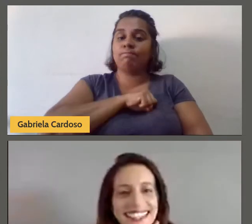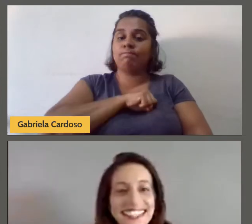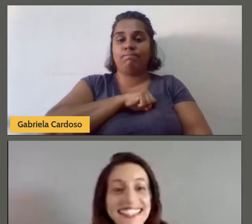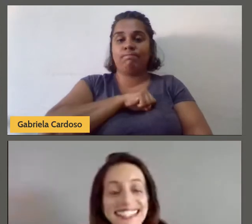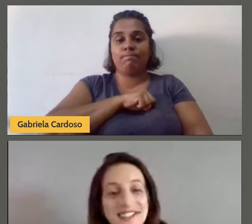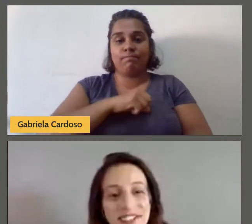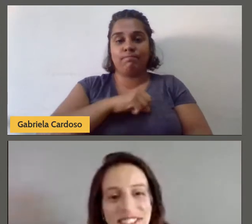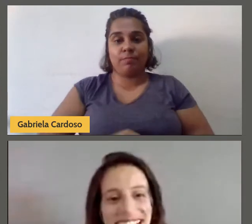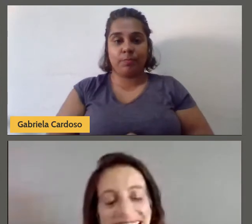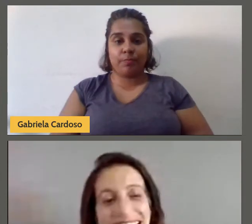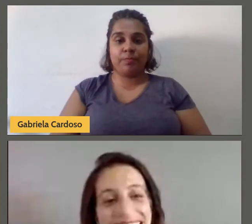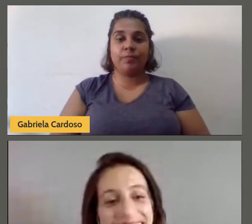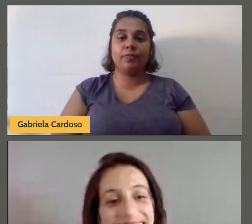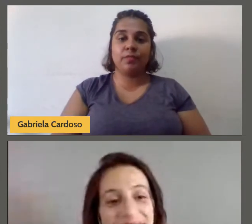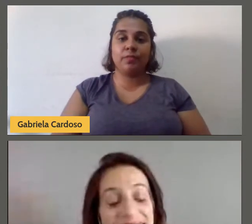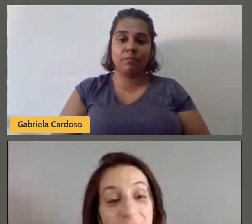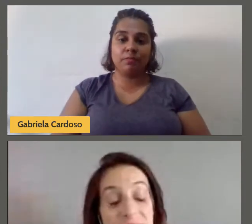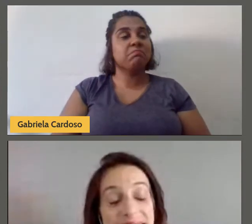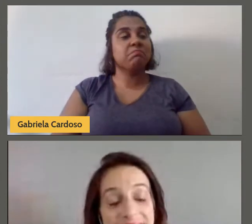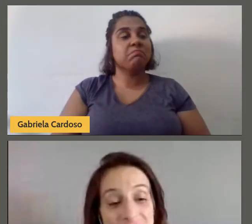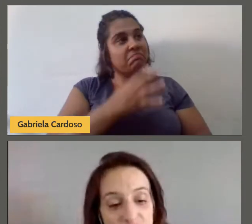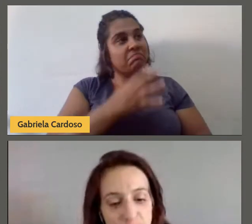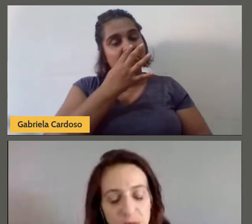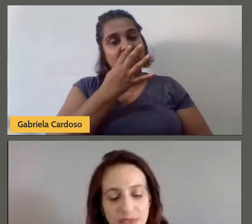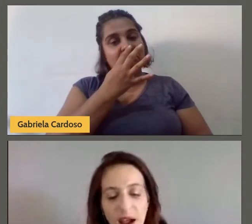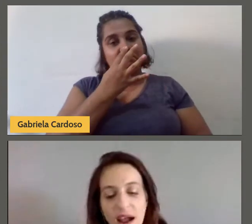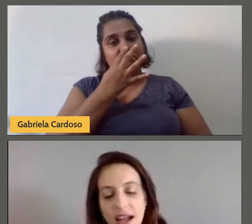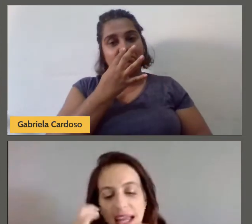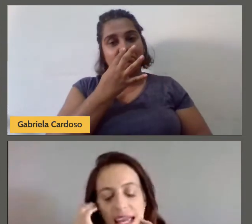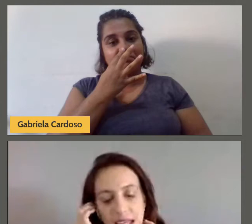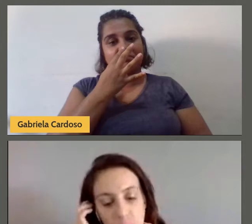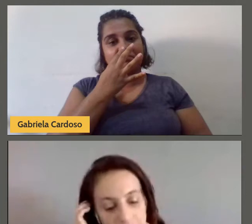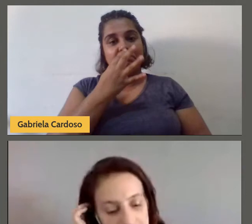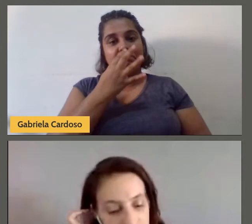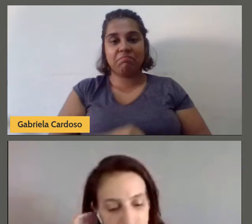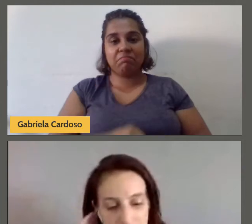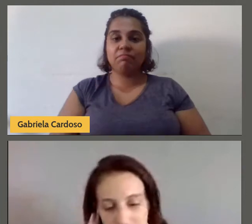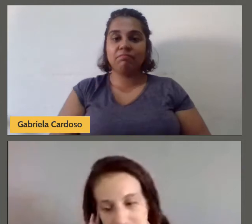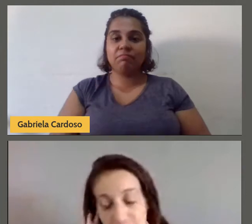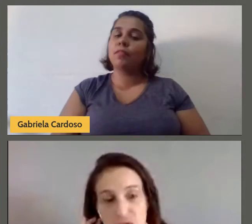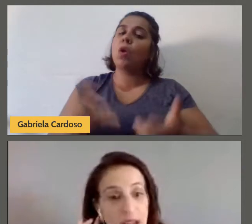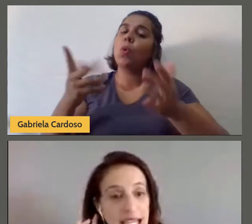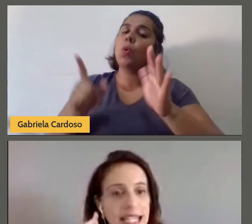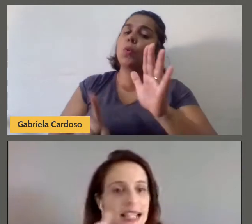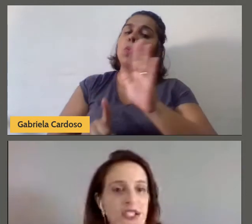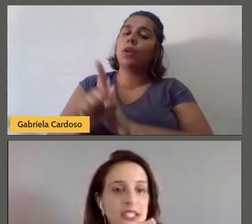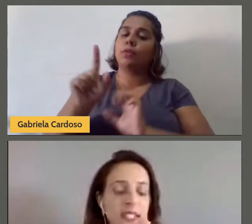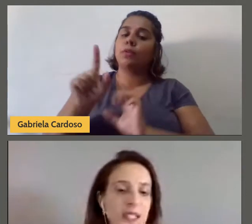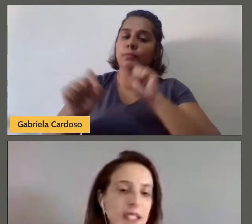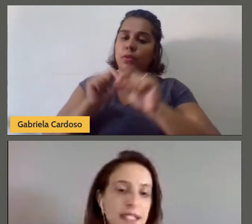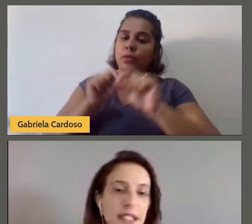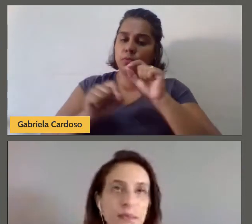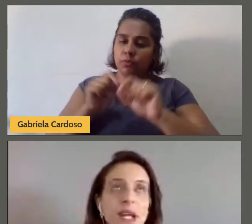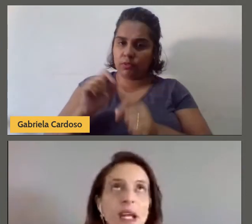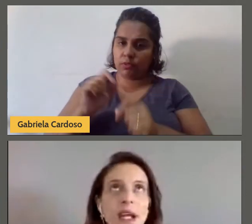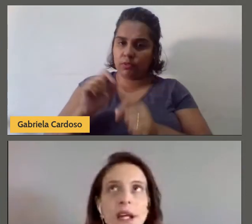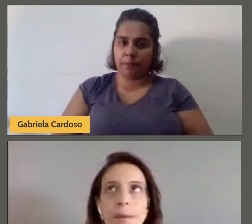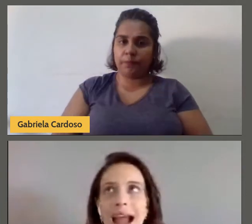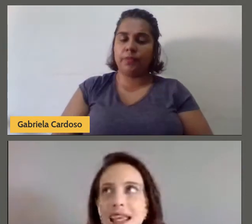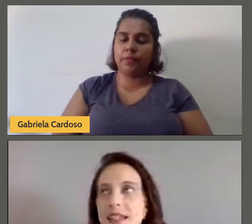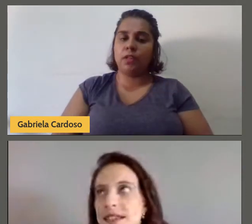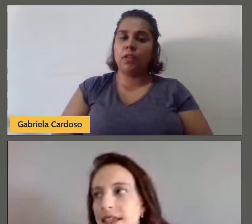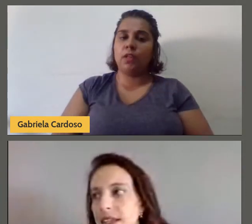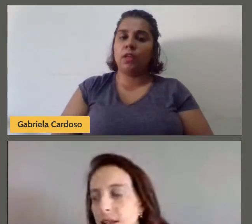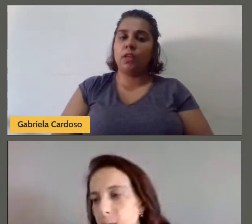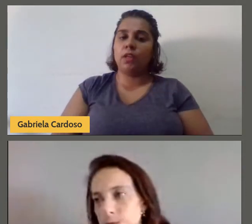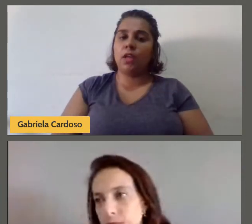Que incrível. Camila, queria te perguntar quais são as nacionalidades que, assim,